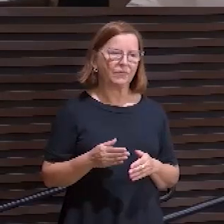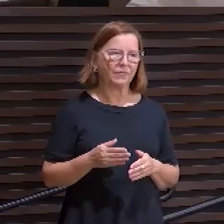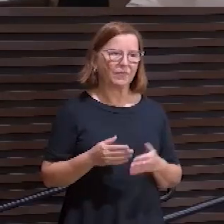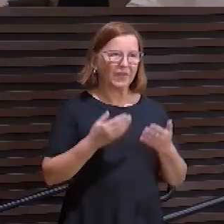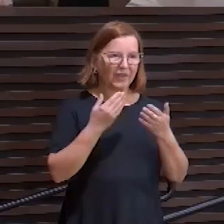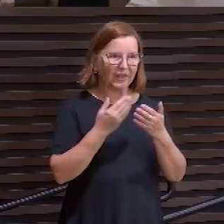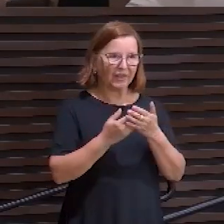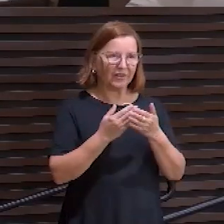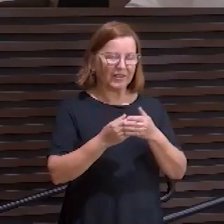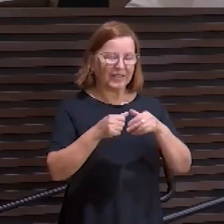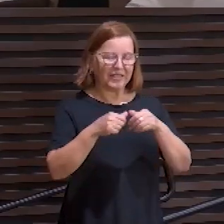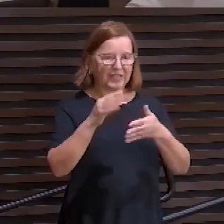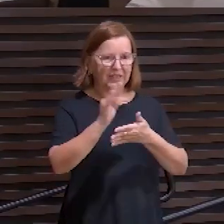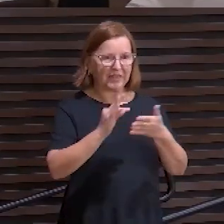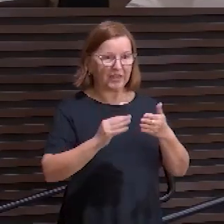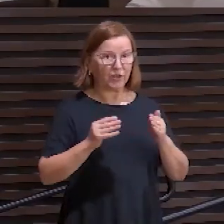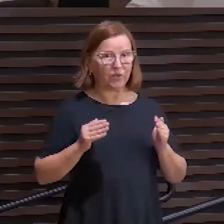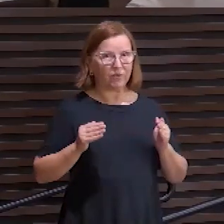foco na